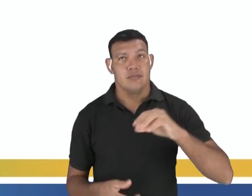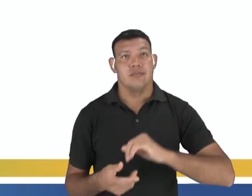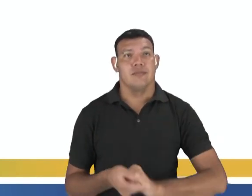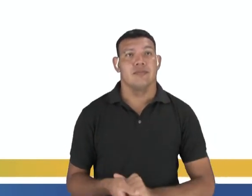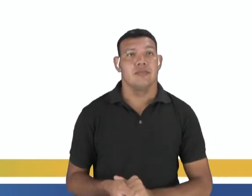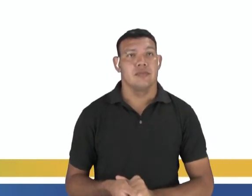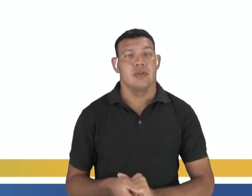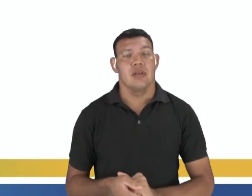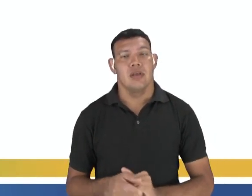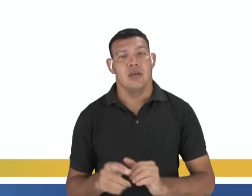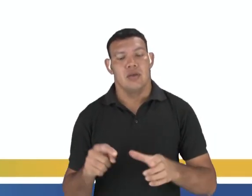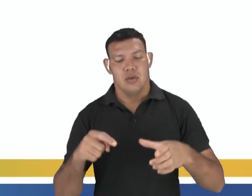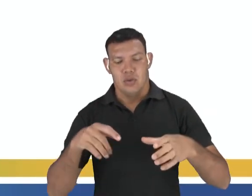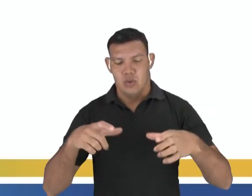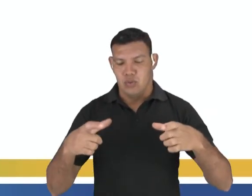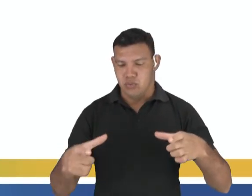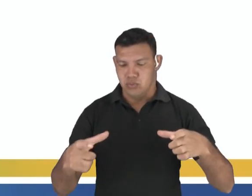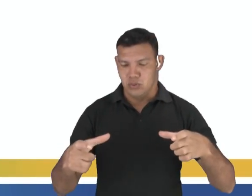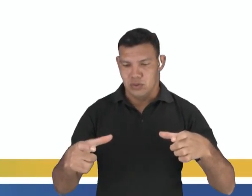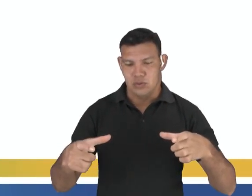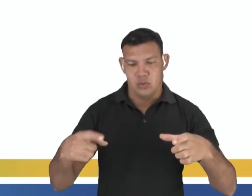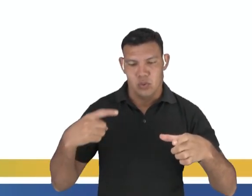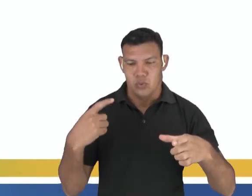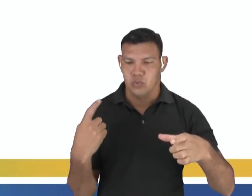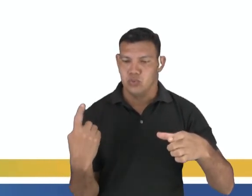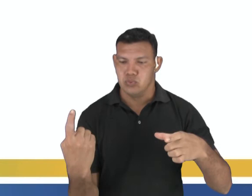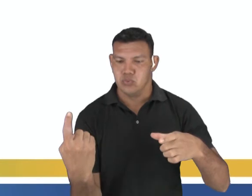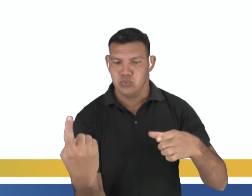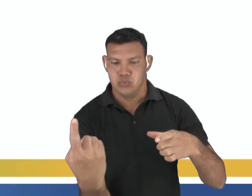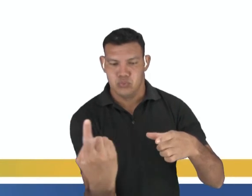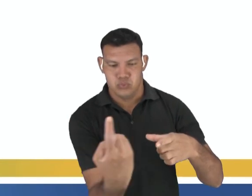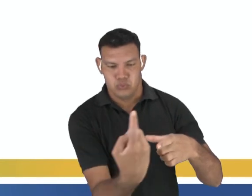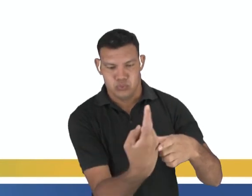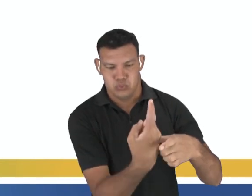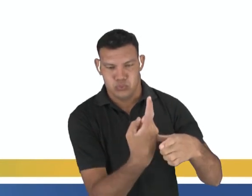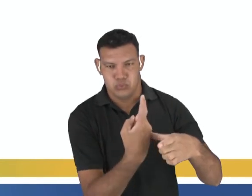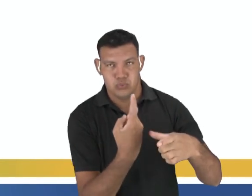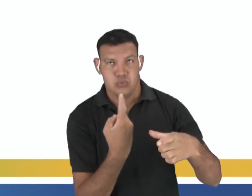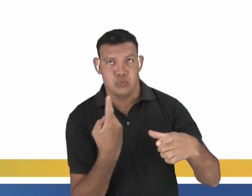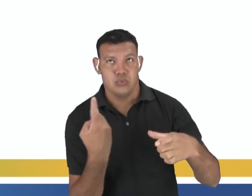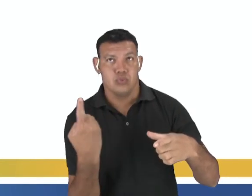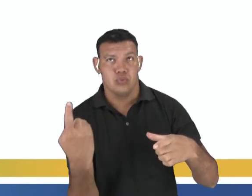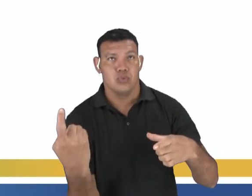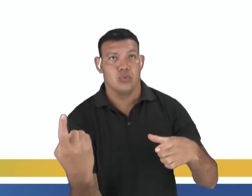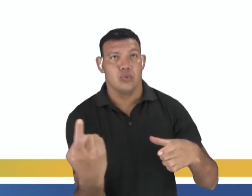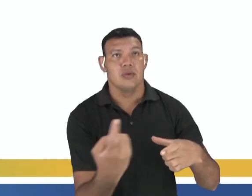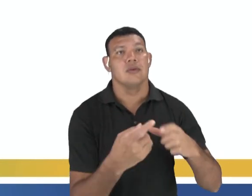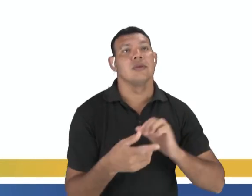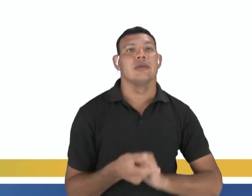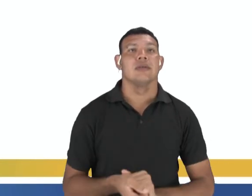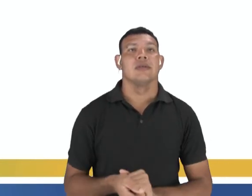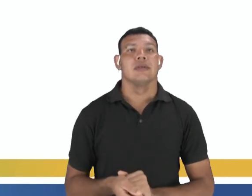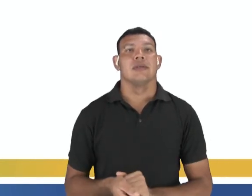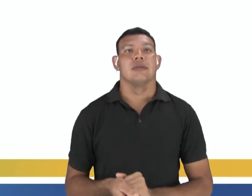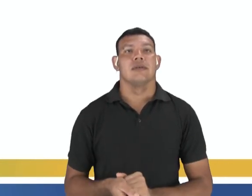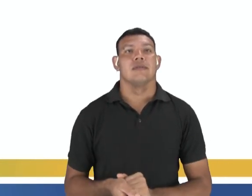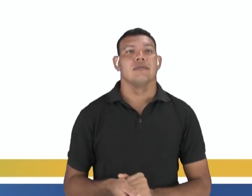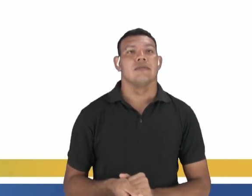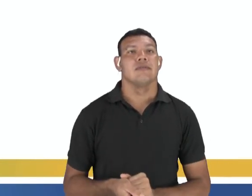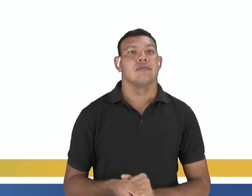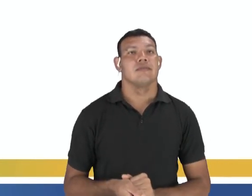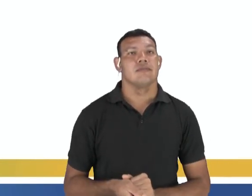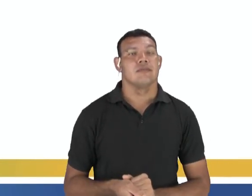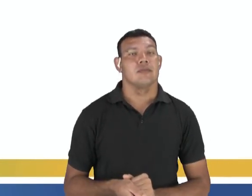metros só girando no brinquedo? Aí está pedindo para considerar, para efeito de cálculo, π igual a